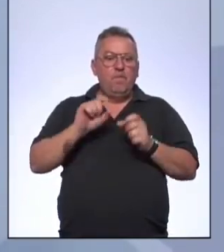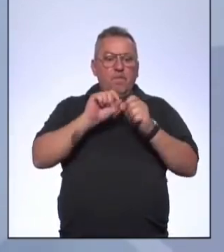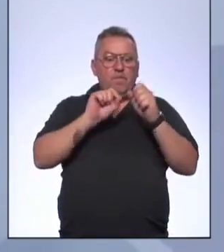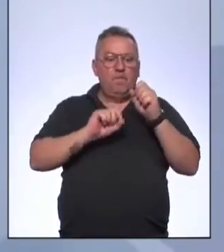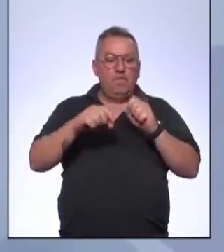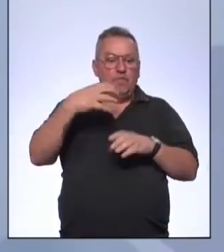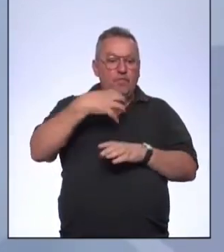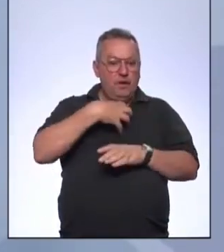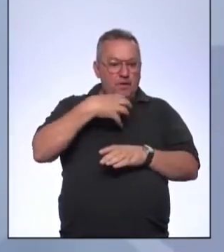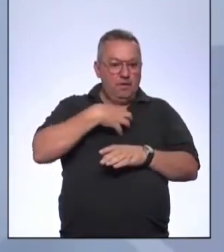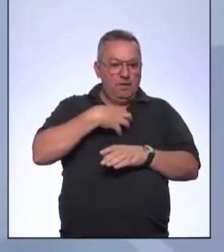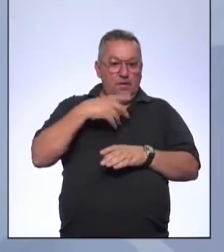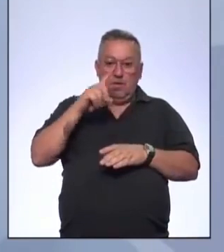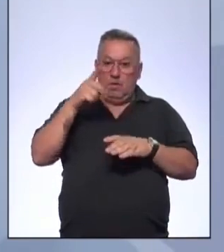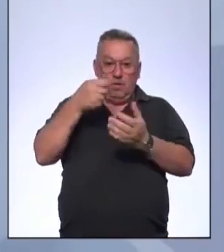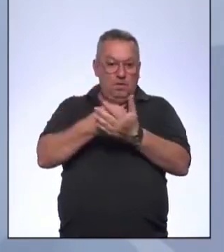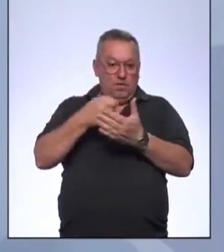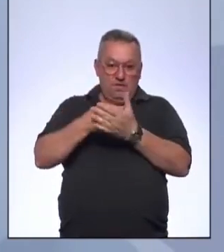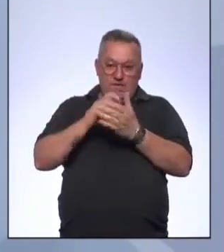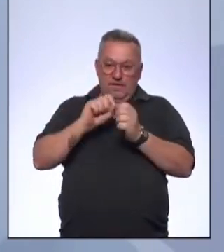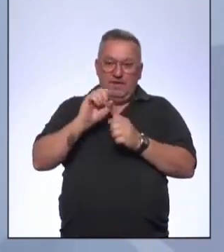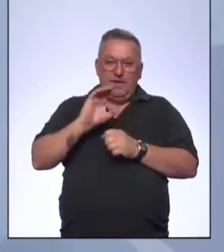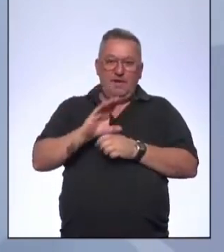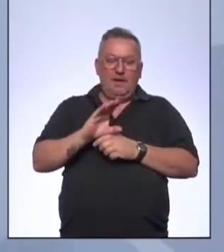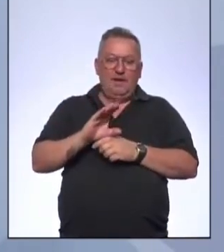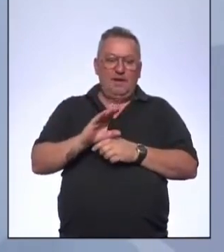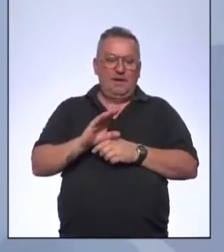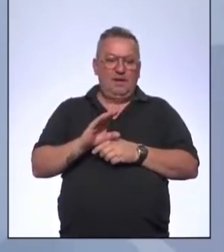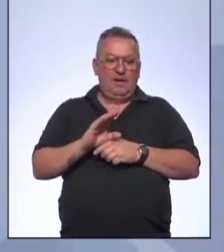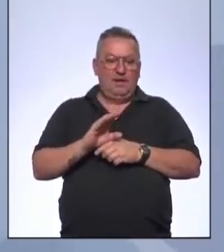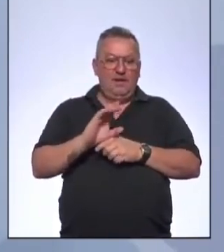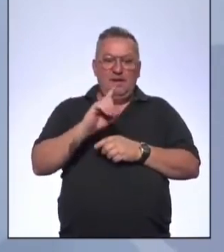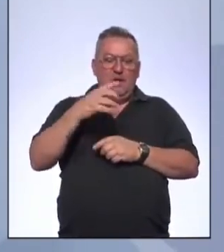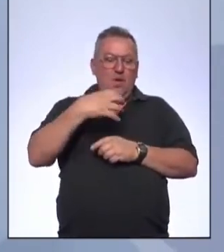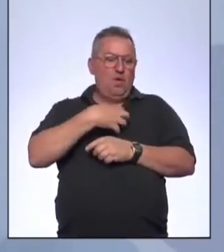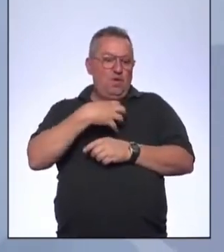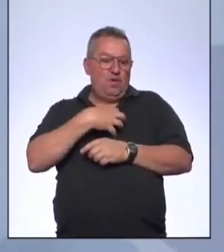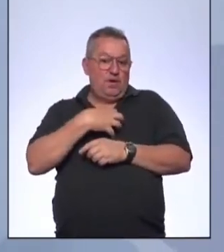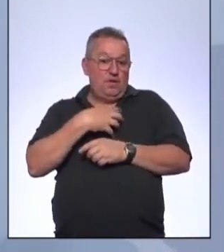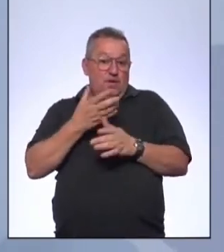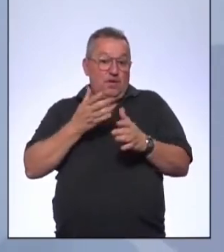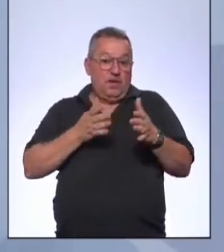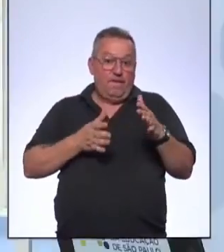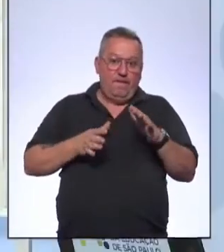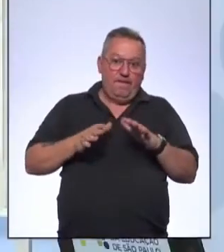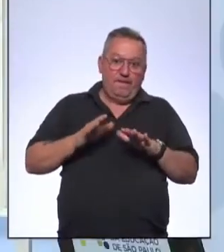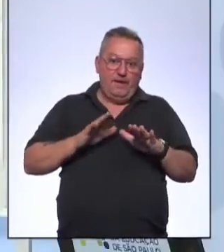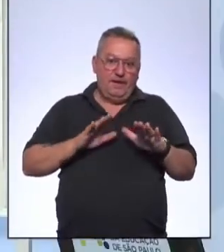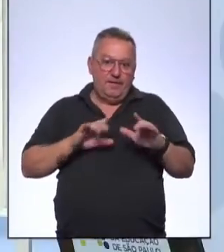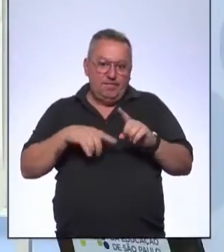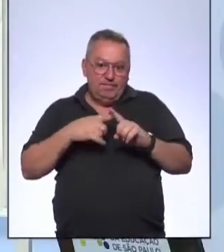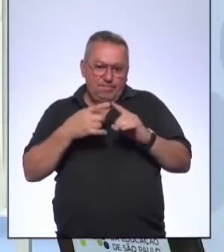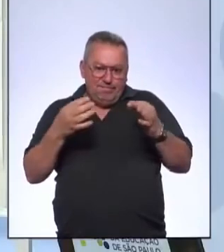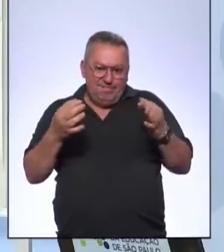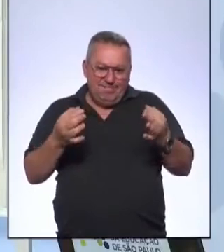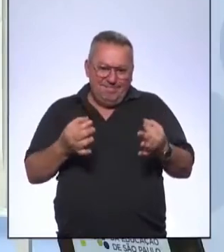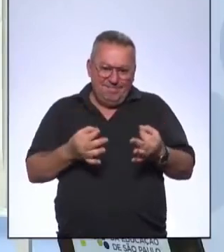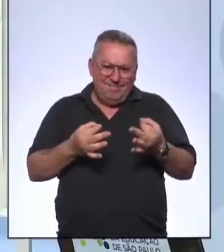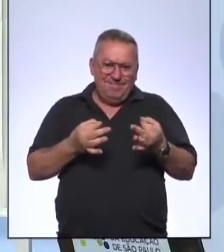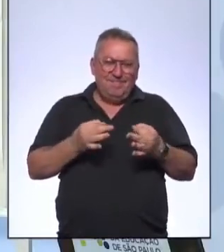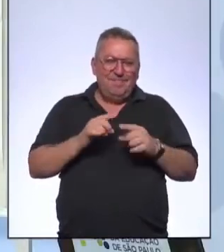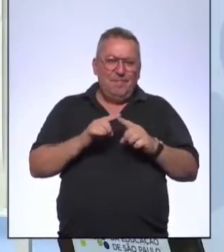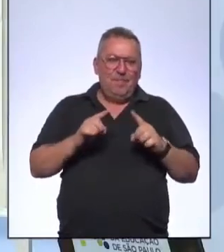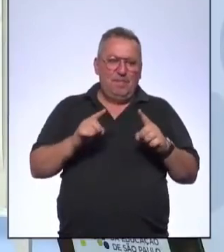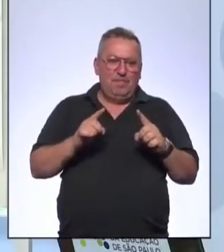das formas, não é obrigatório fazer, não é o jeito, talvez, mais certo de fazer, digamos